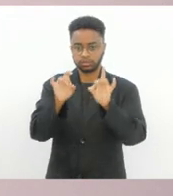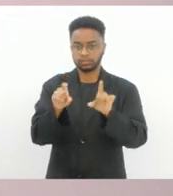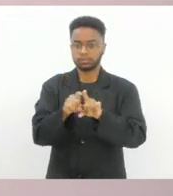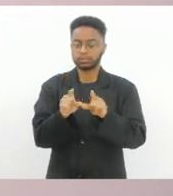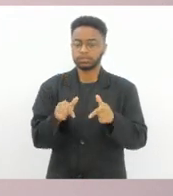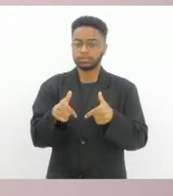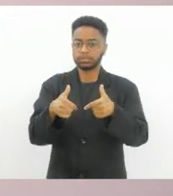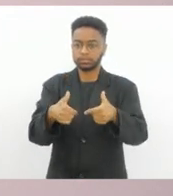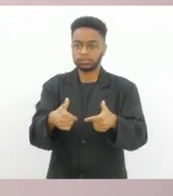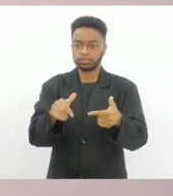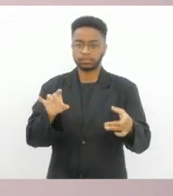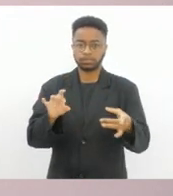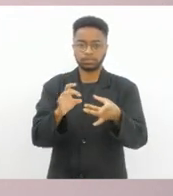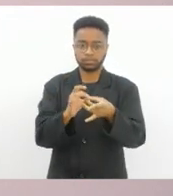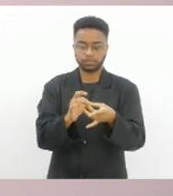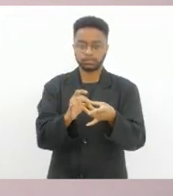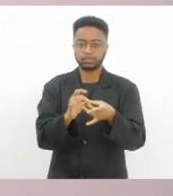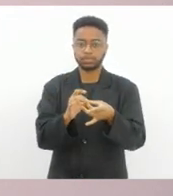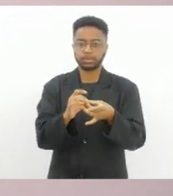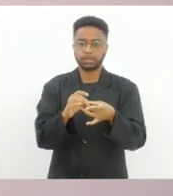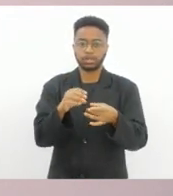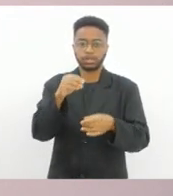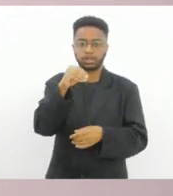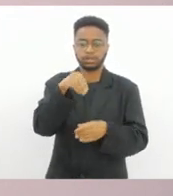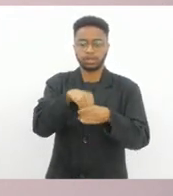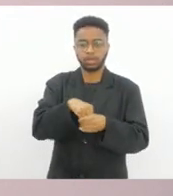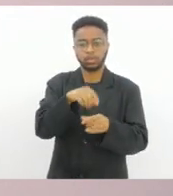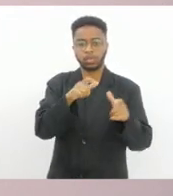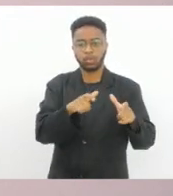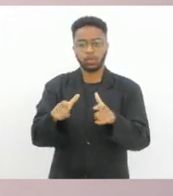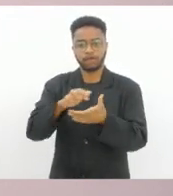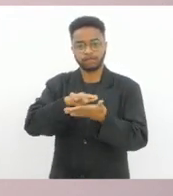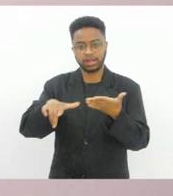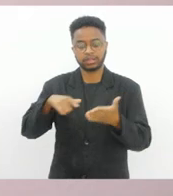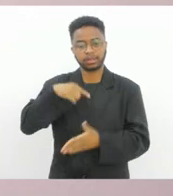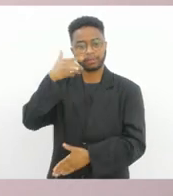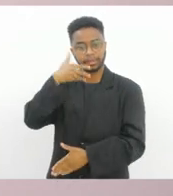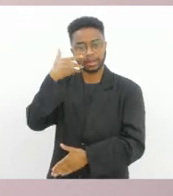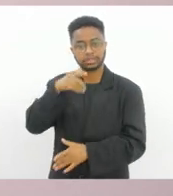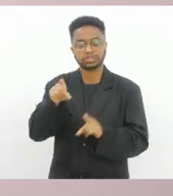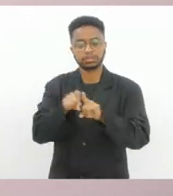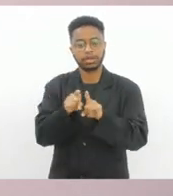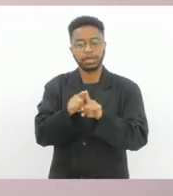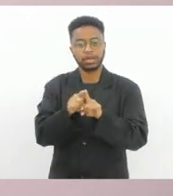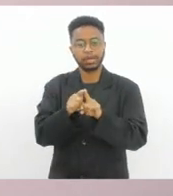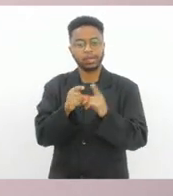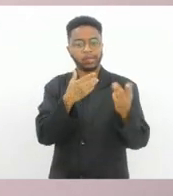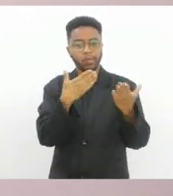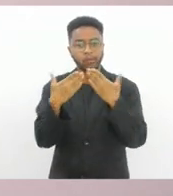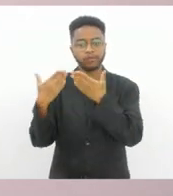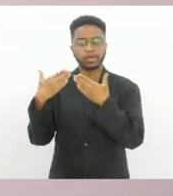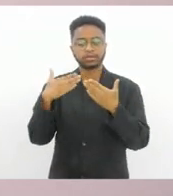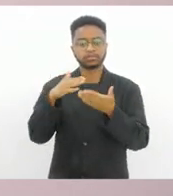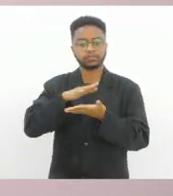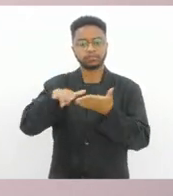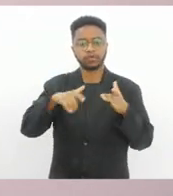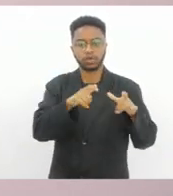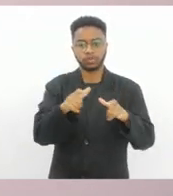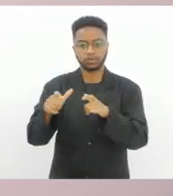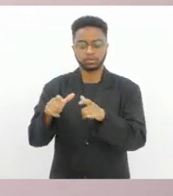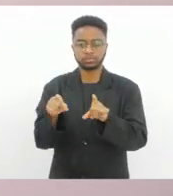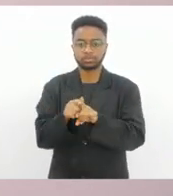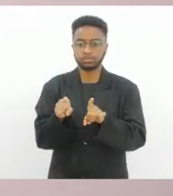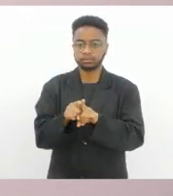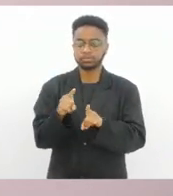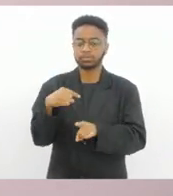atuam de modo capilarizado em seus territórios, ofertando palestras e rodas de conversas nas escolas locais. Além